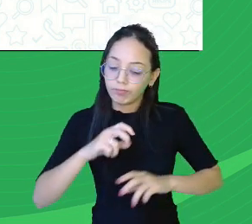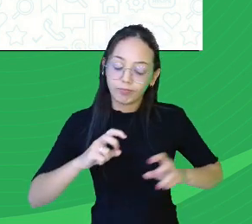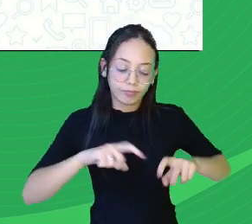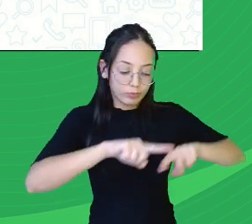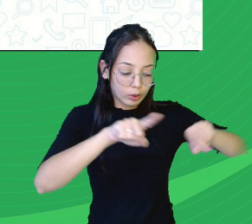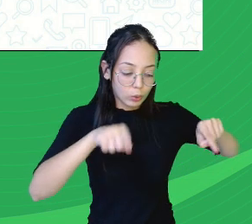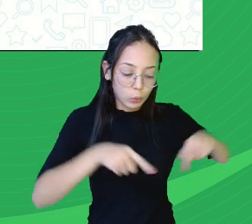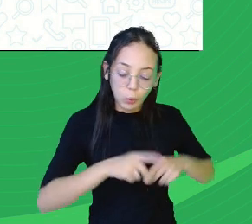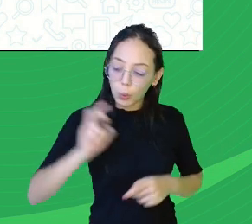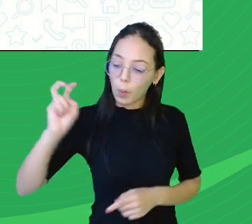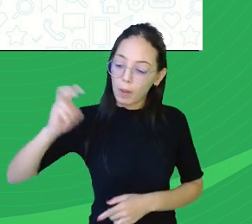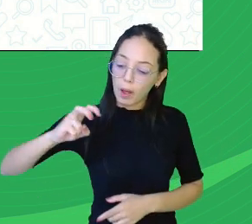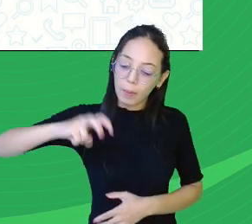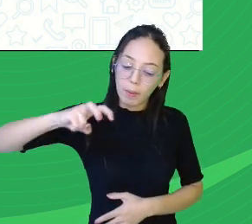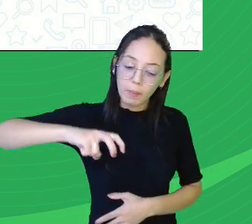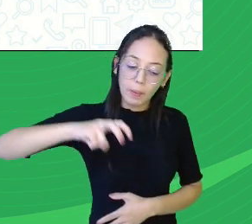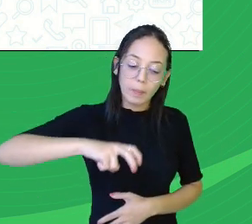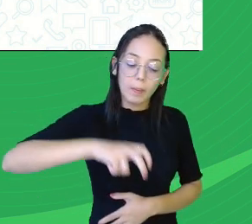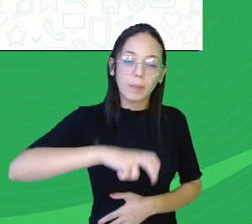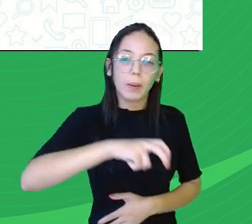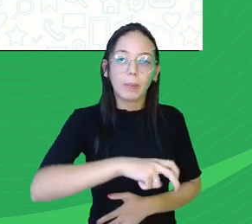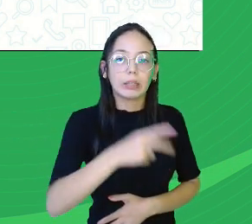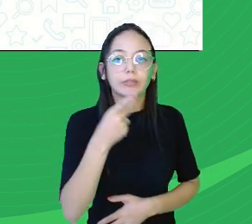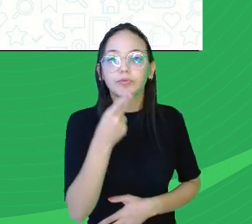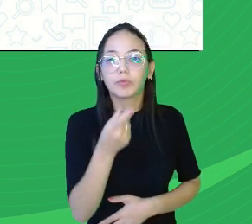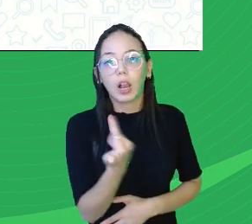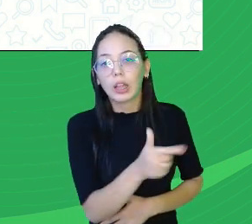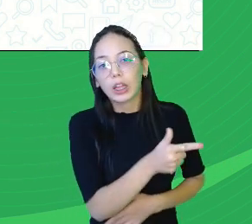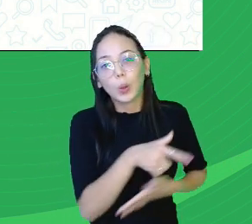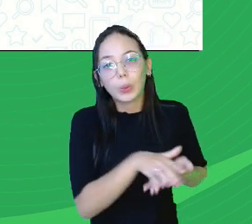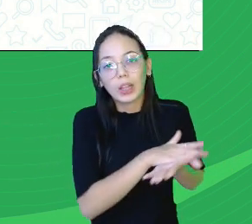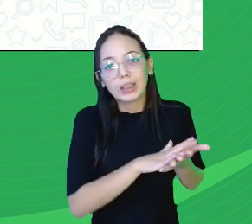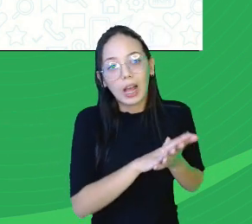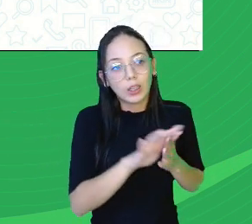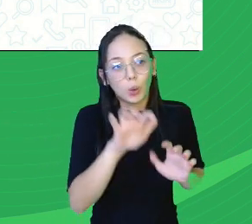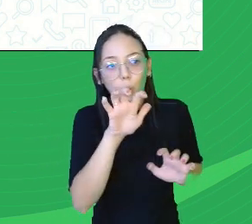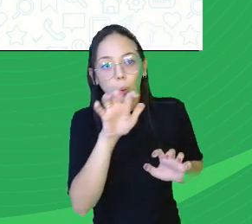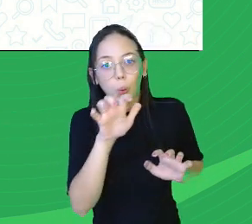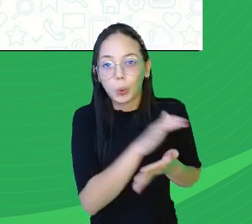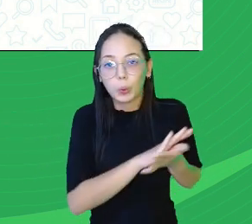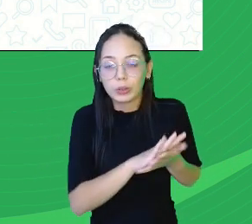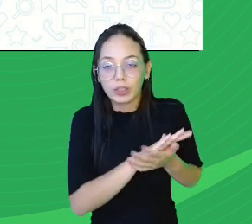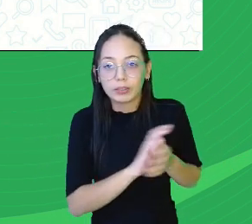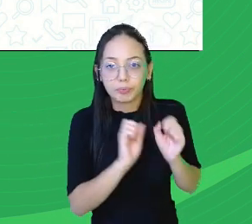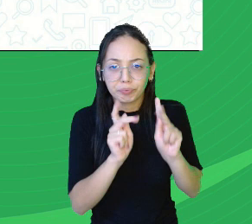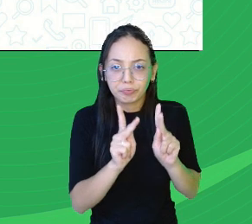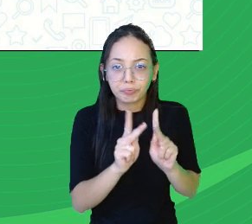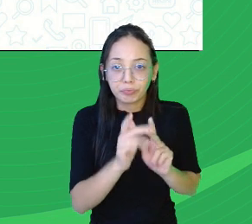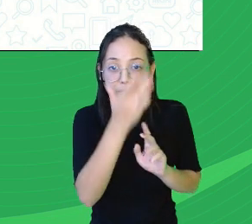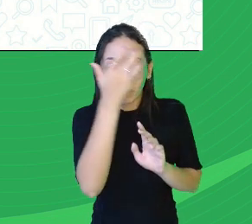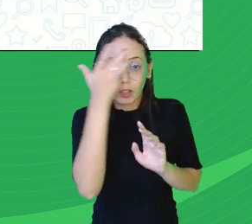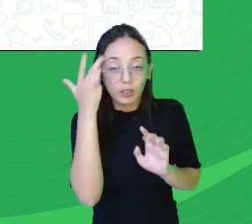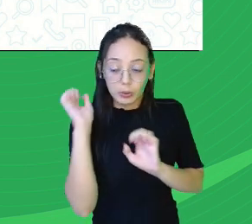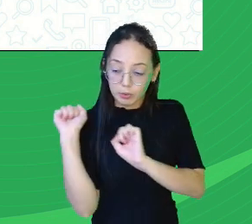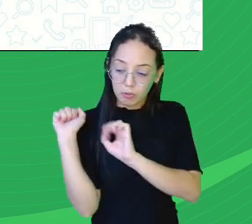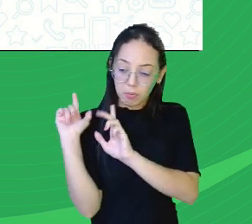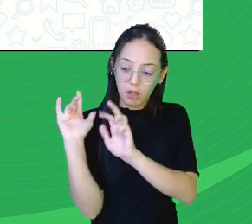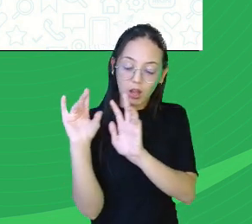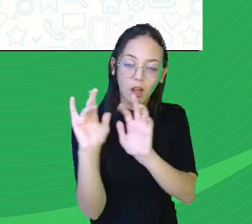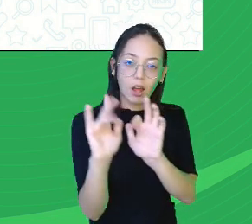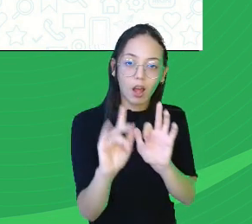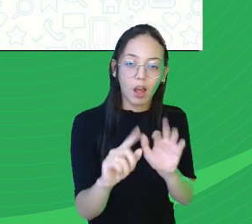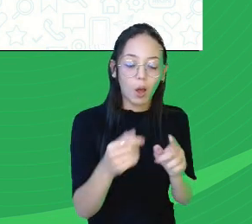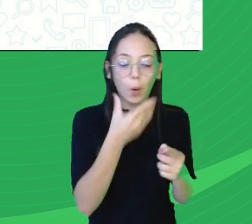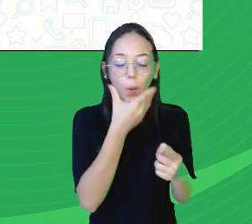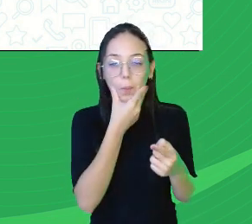para mostrar a eles que não existia monstro algum. Todos vieram atrás, o Alvinho,